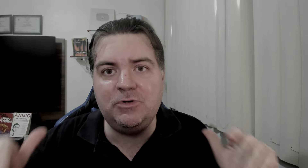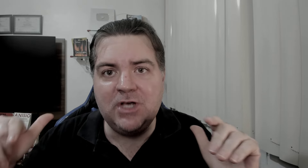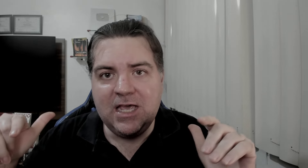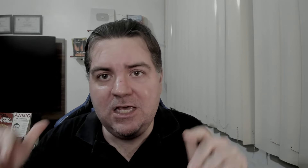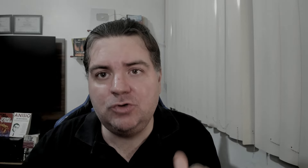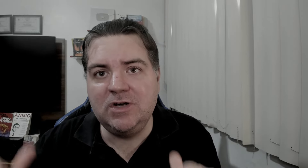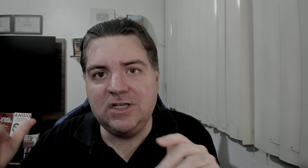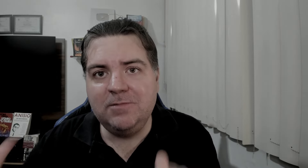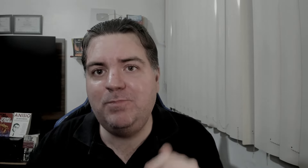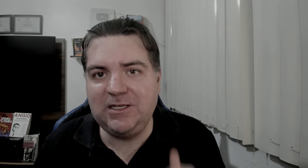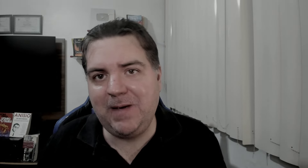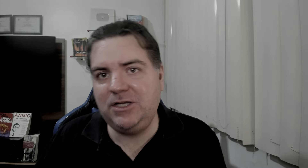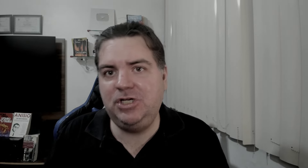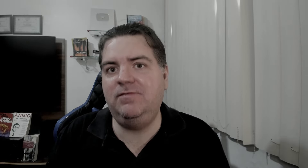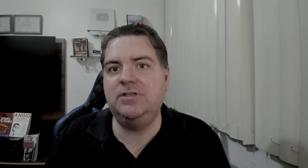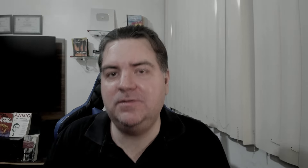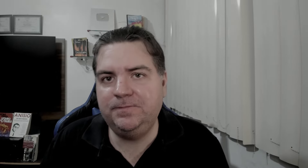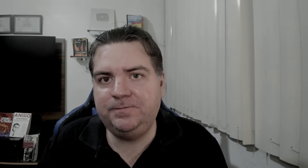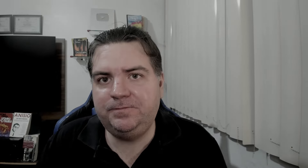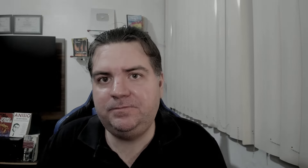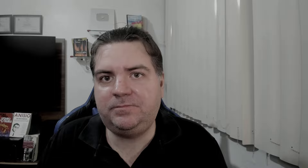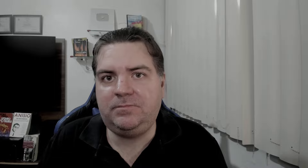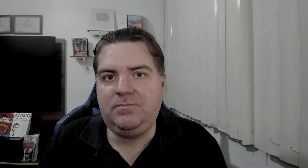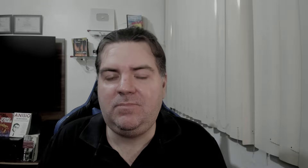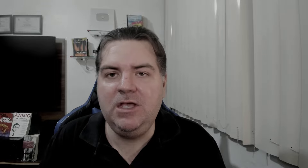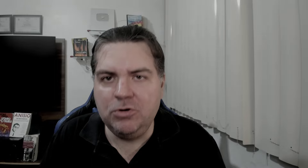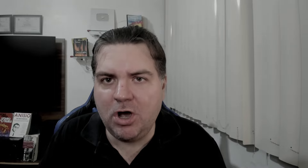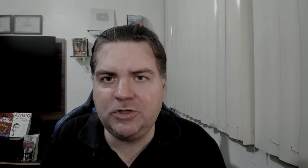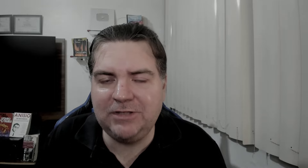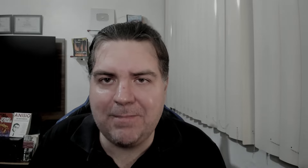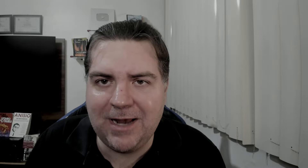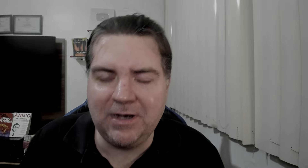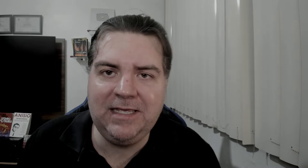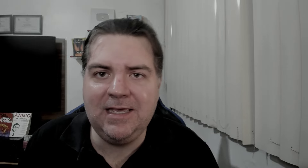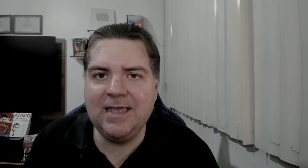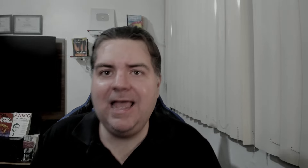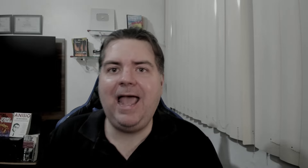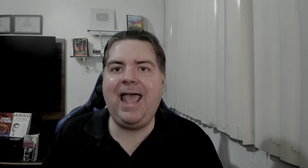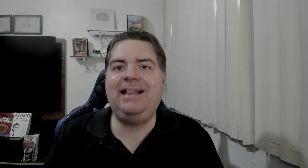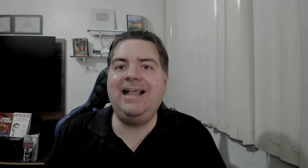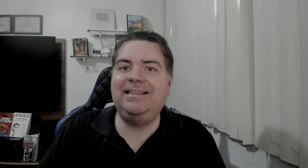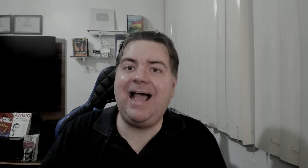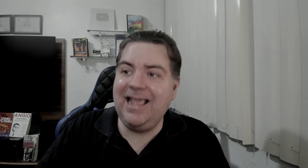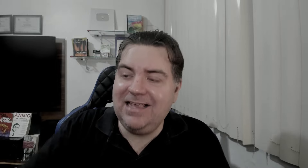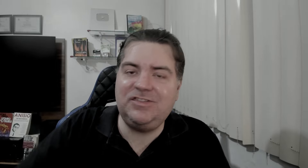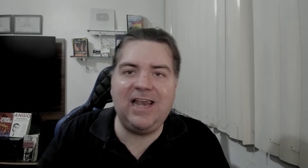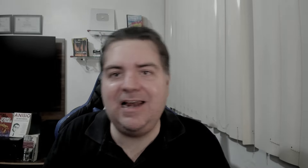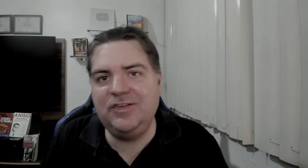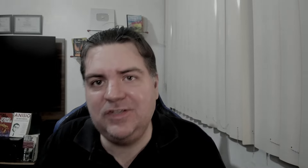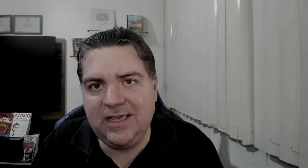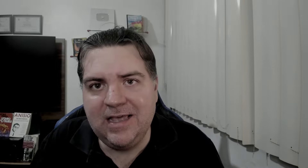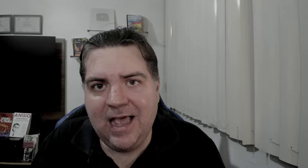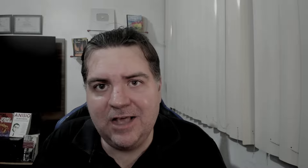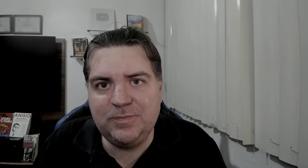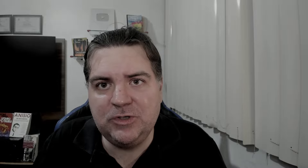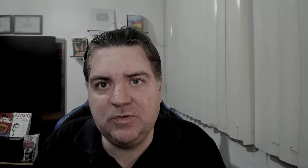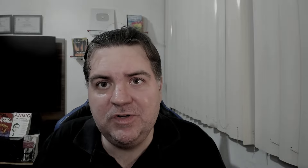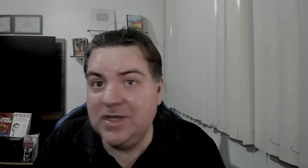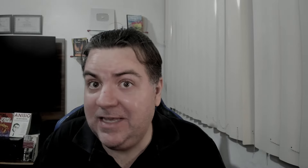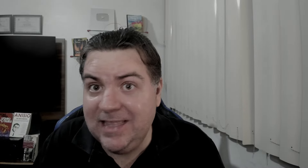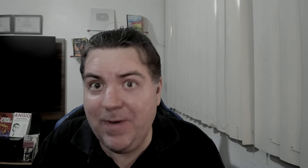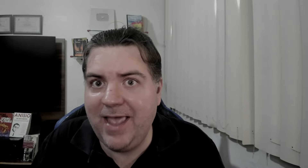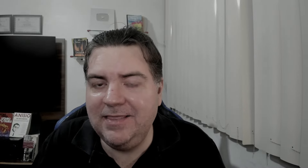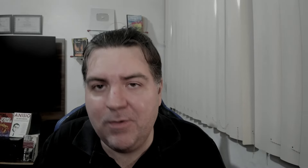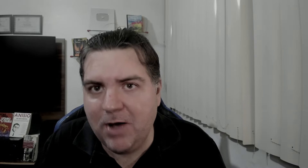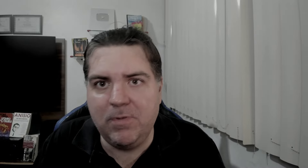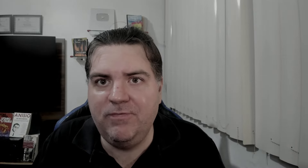princípios e suas perspectivas. E o nosso trabalho aqui é tentar esclarecer as pessoas